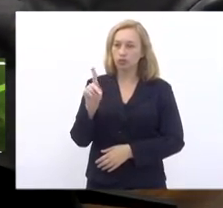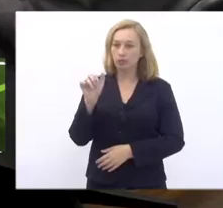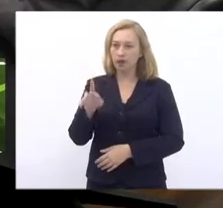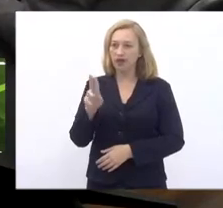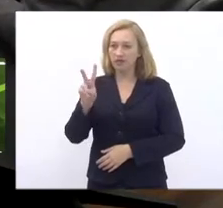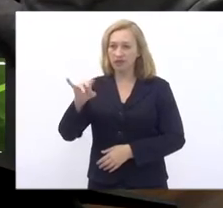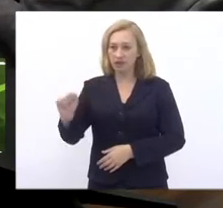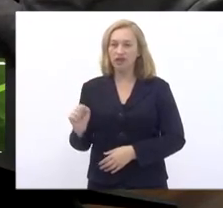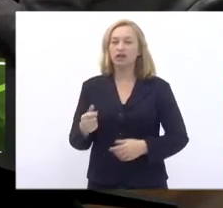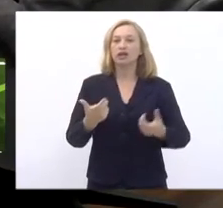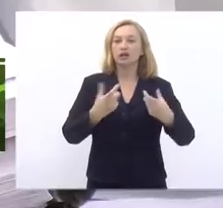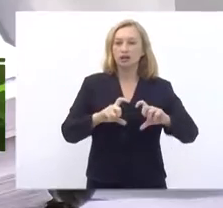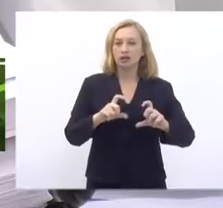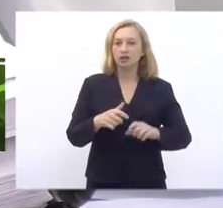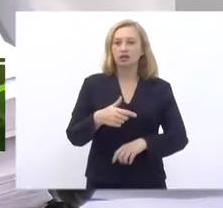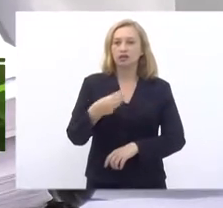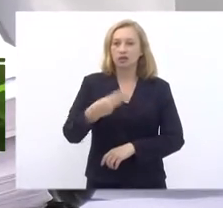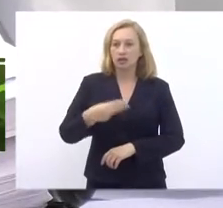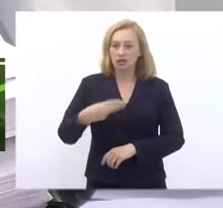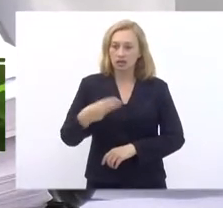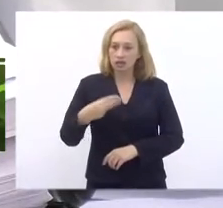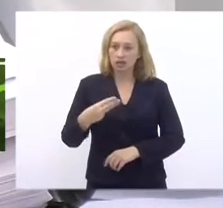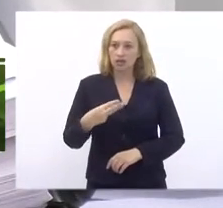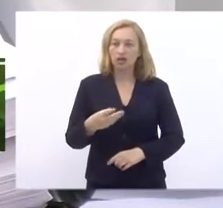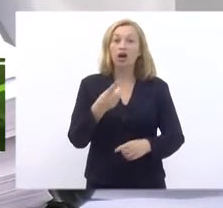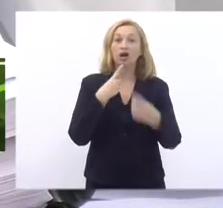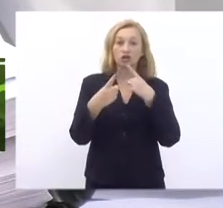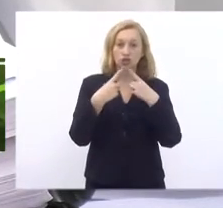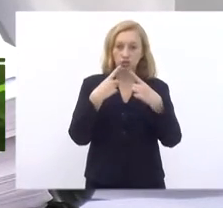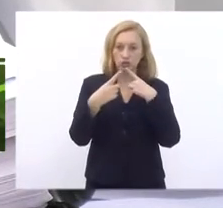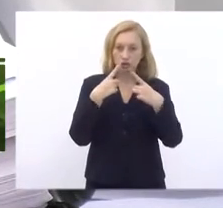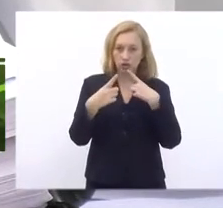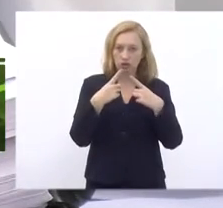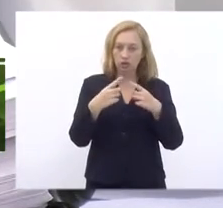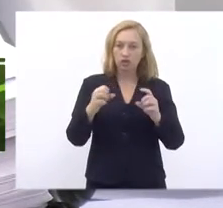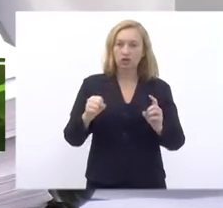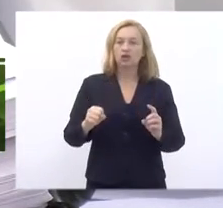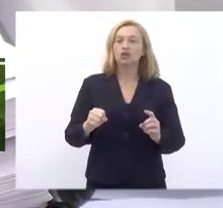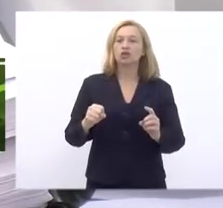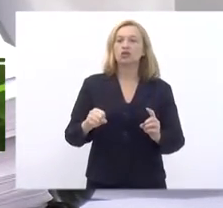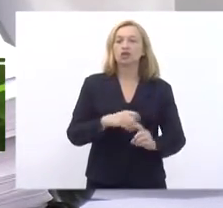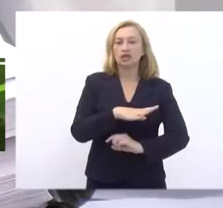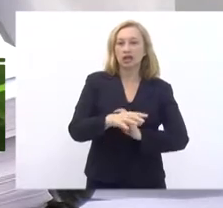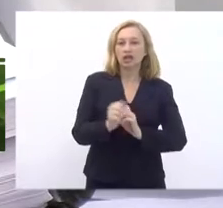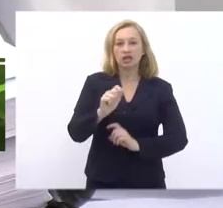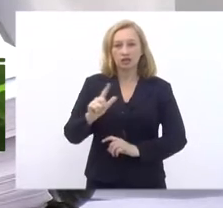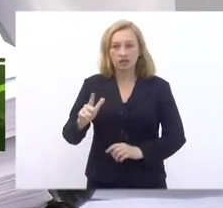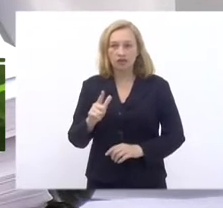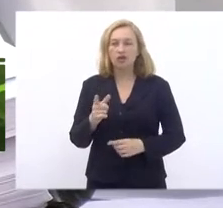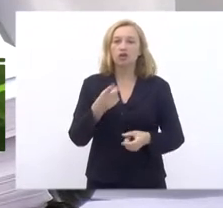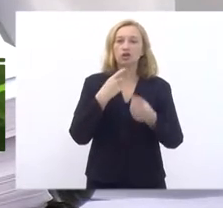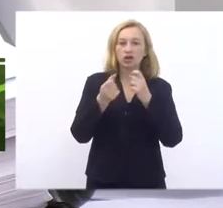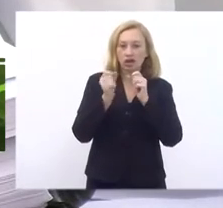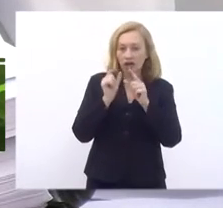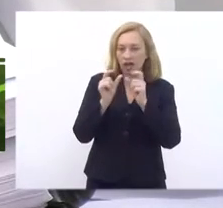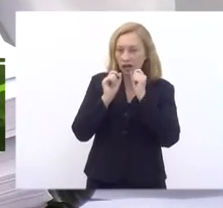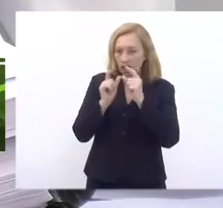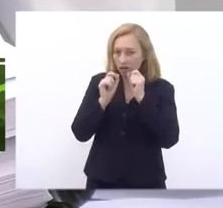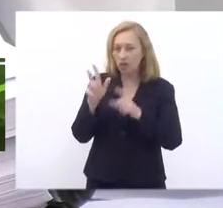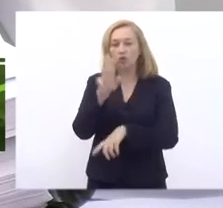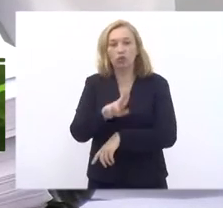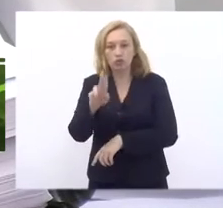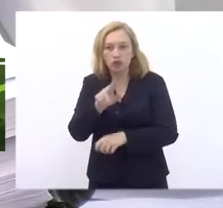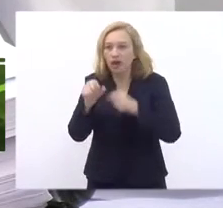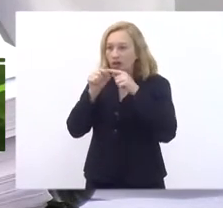Cláusula terceira, prazo de concessão. Aí que vem a discussão em que a sociedade civil questiona, o usuário questiona,